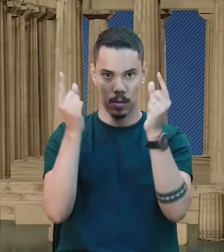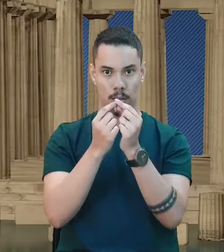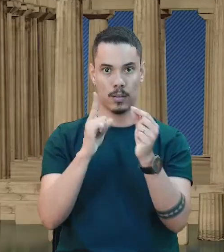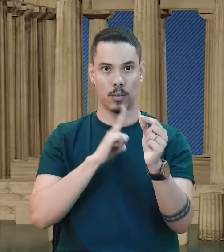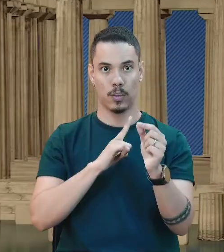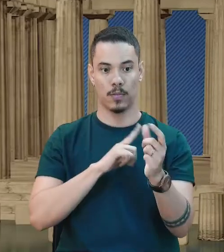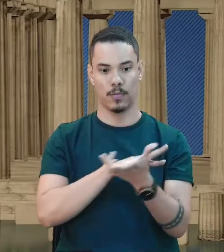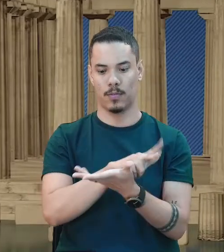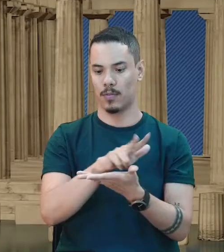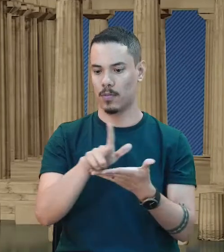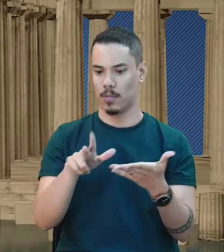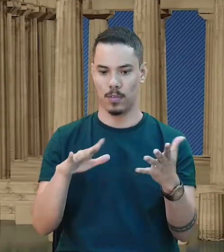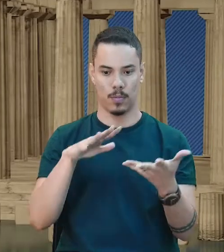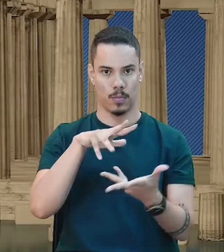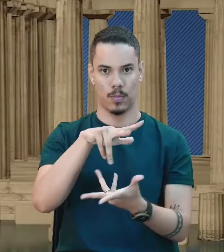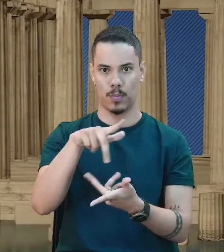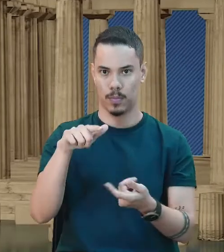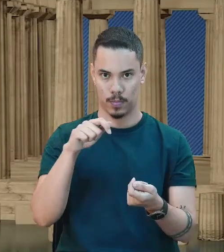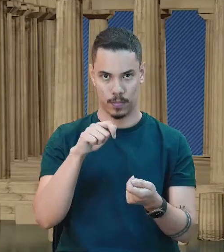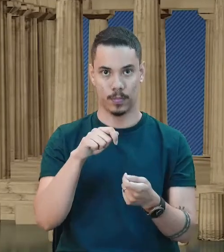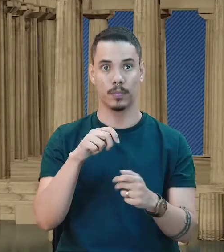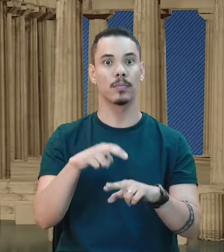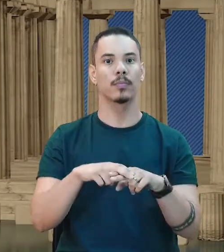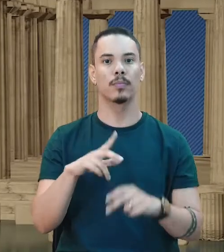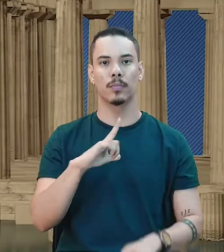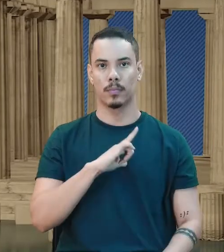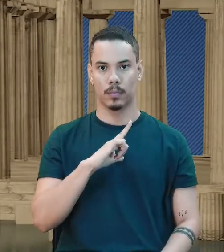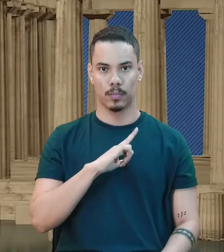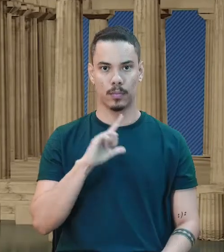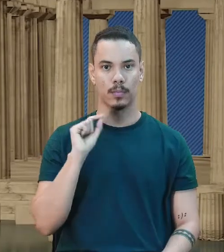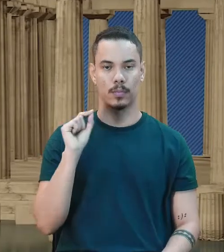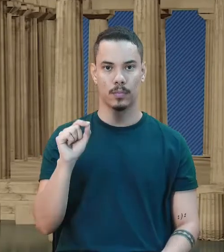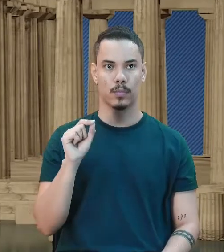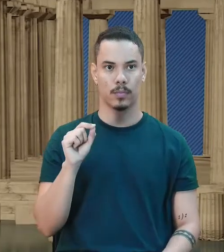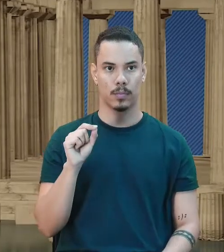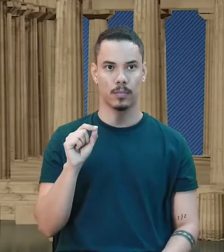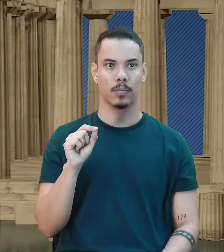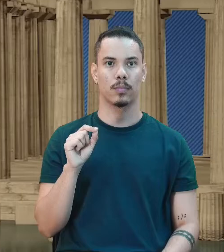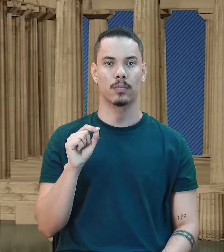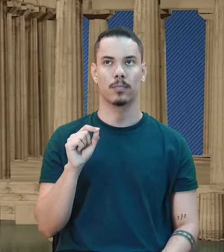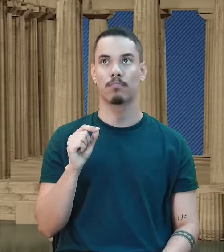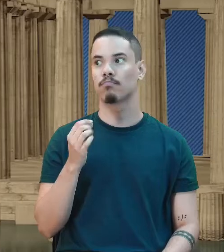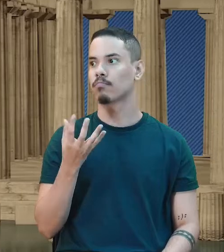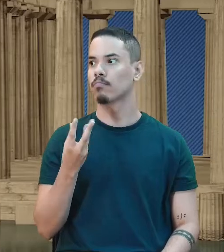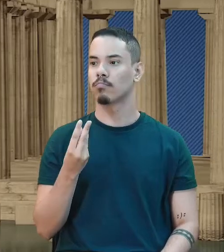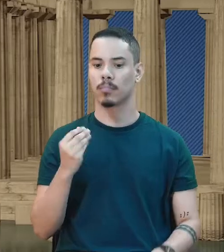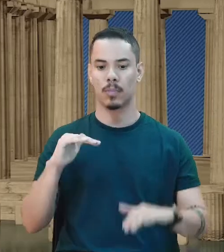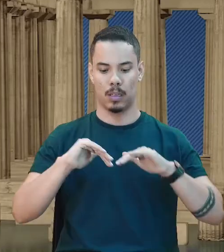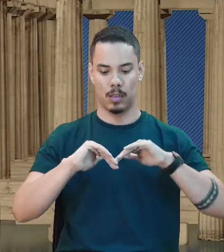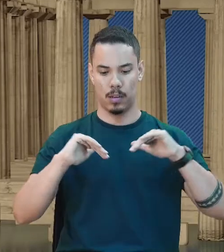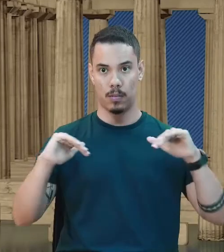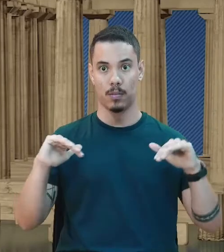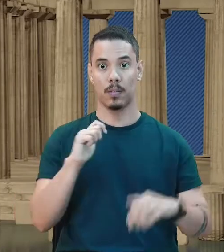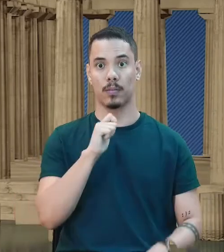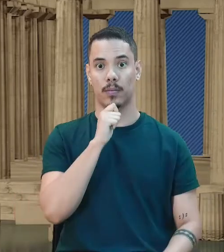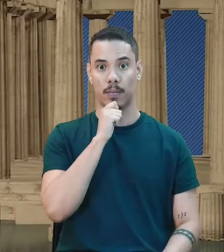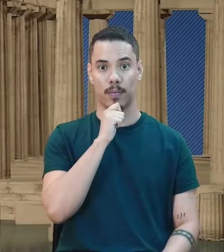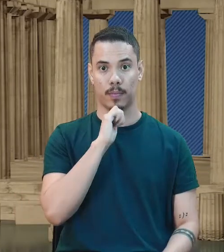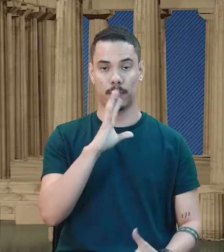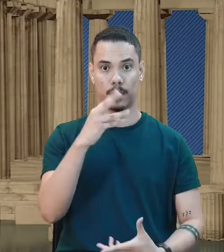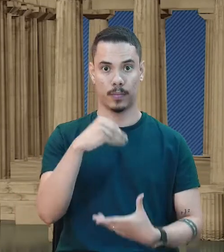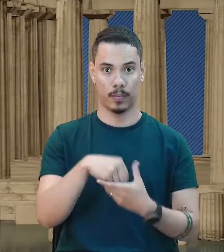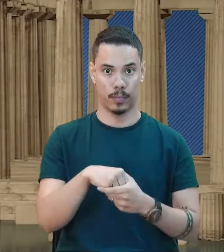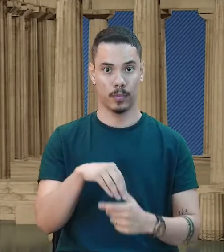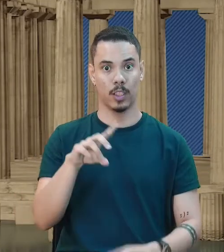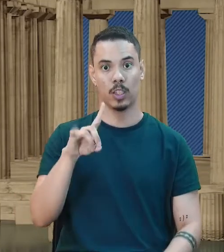do mundo. Então havia, querendo ou não, havia uma separação ainda. E Diógenes não